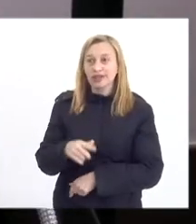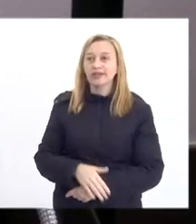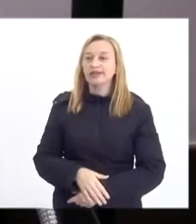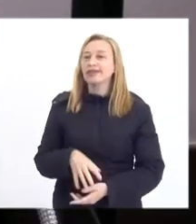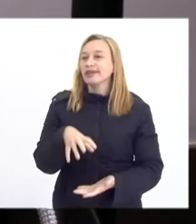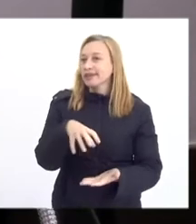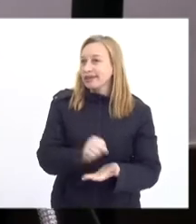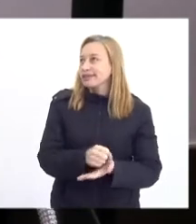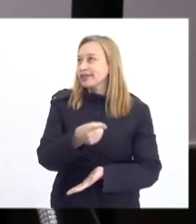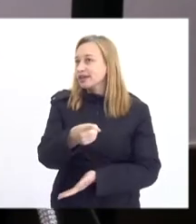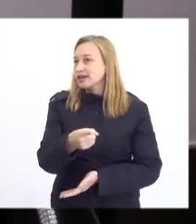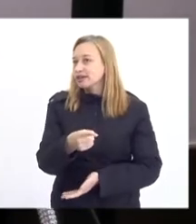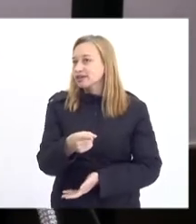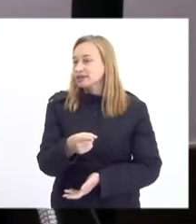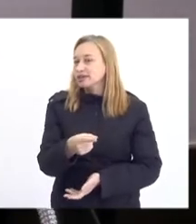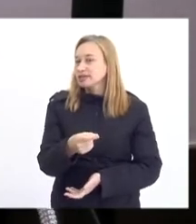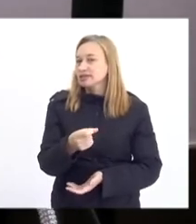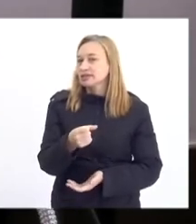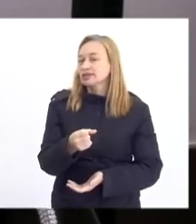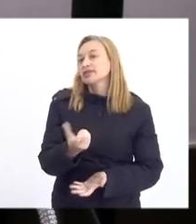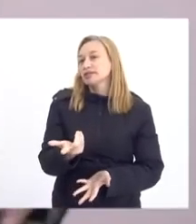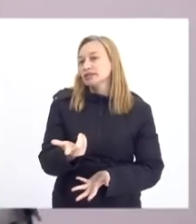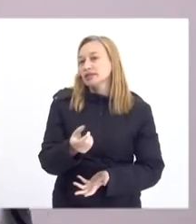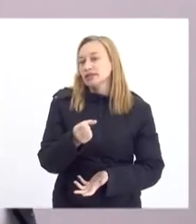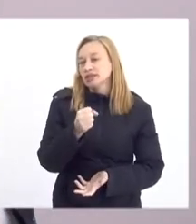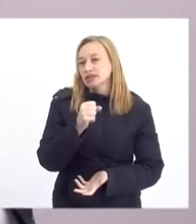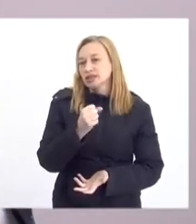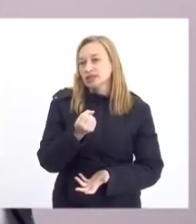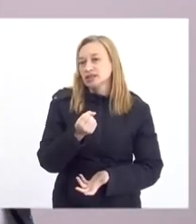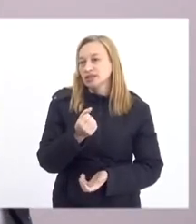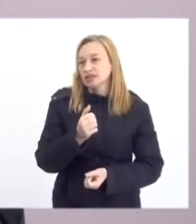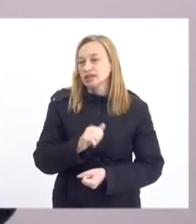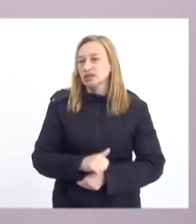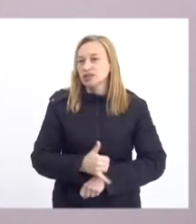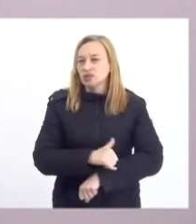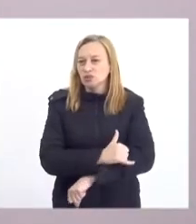da obesidade infanto-juvenil. É.